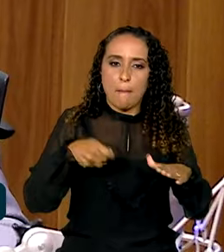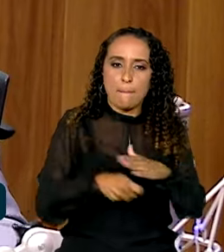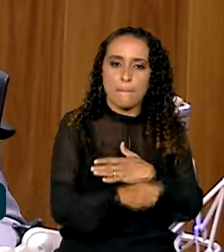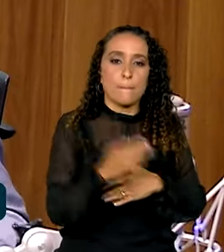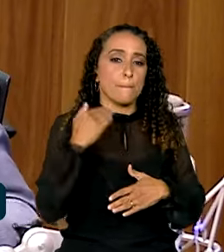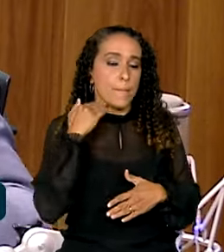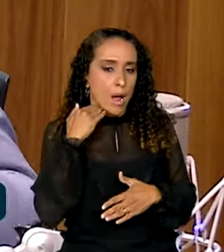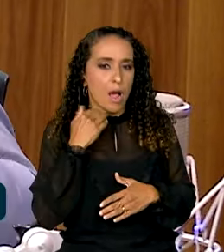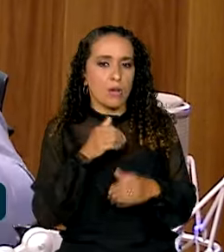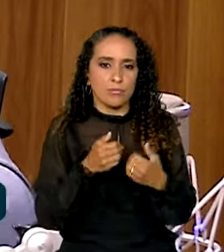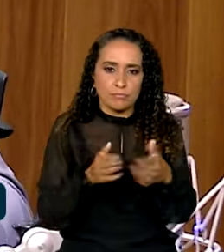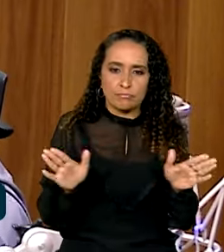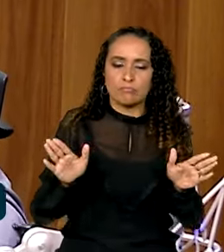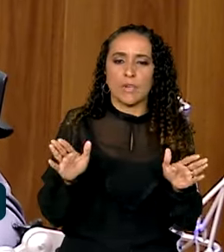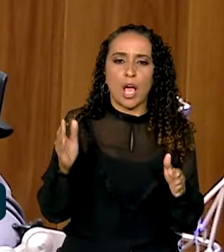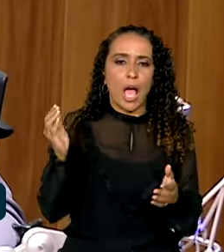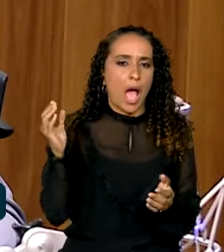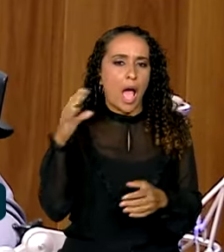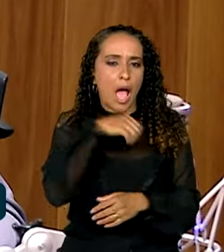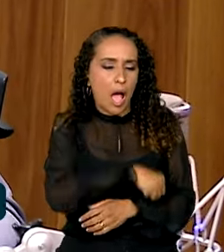esses alunos, vai ser uma conta